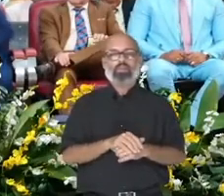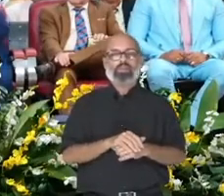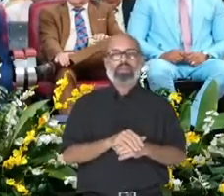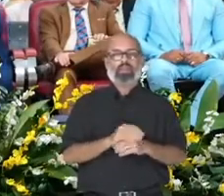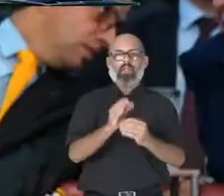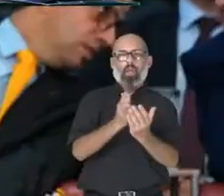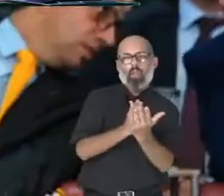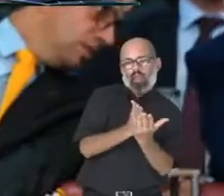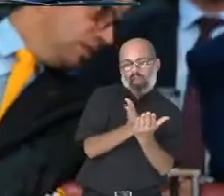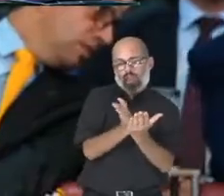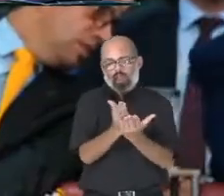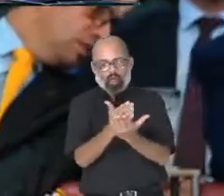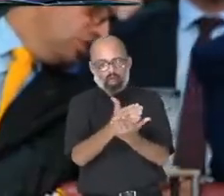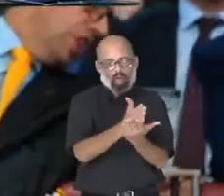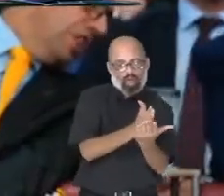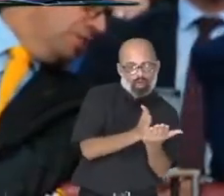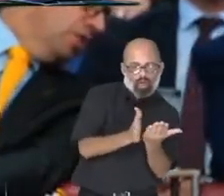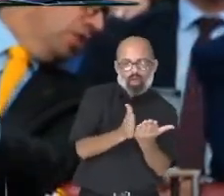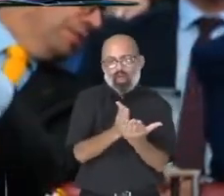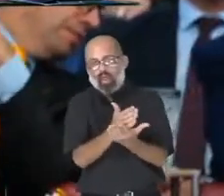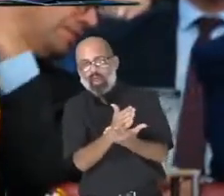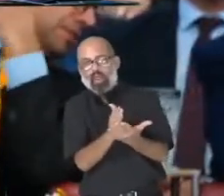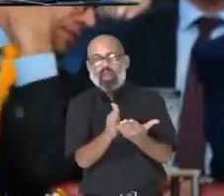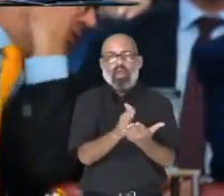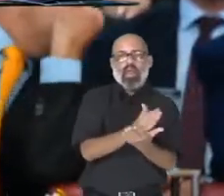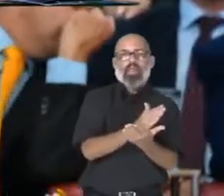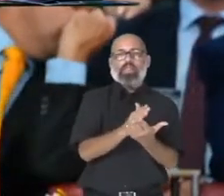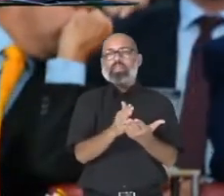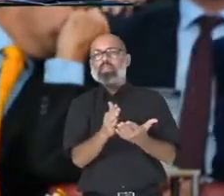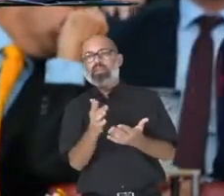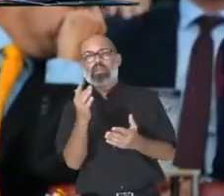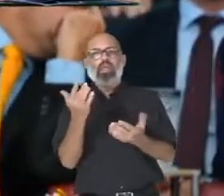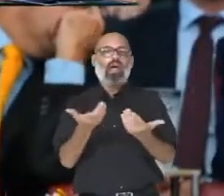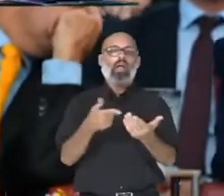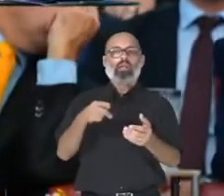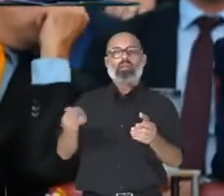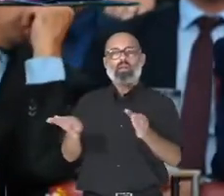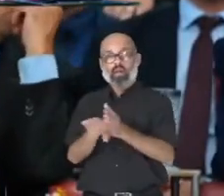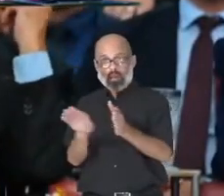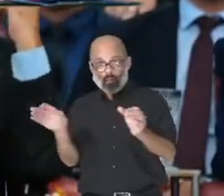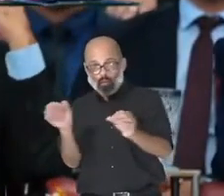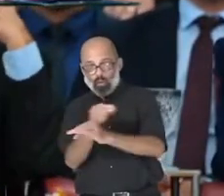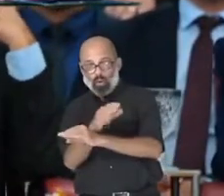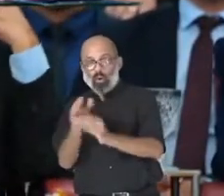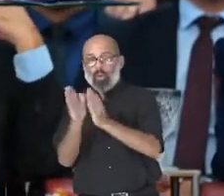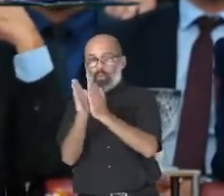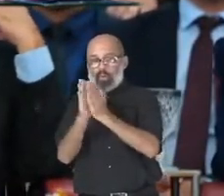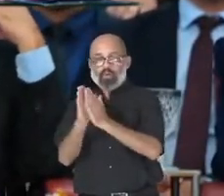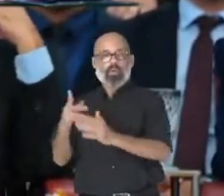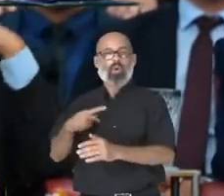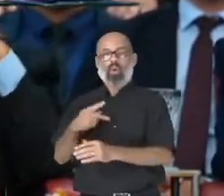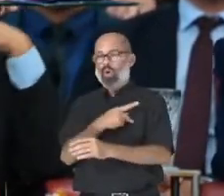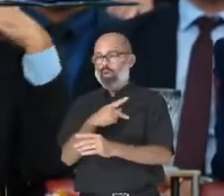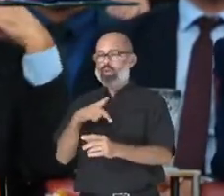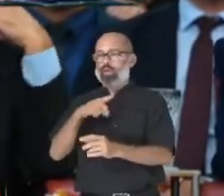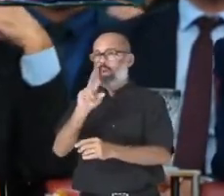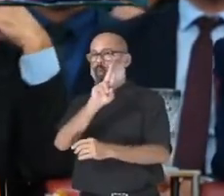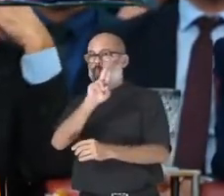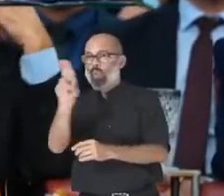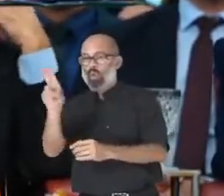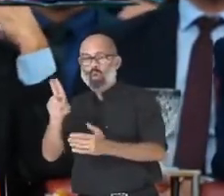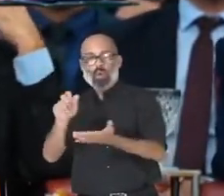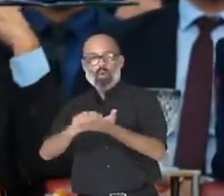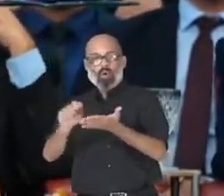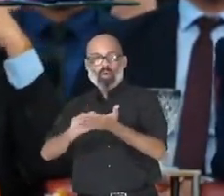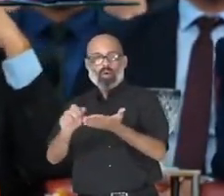Aquele crente que você não quer que seja amigo do seu filho, da sua filha. Aquele que os pastores oram para sair da igreja deles. Aquele. Esse aí. Ele tem o nome dele escrito na